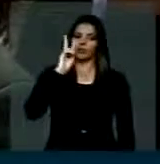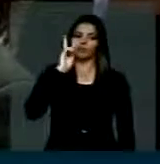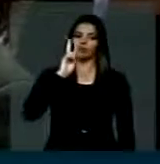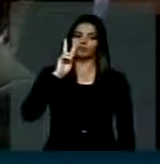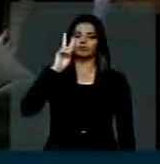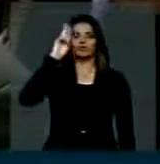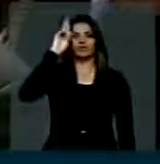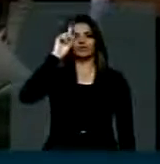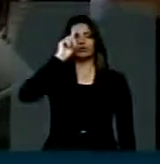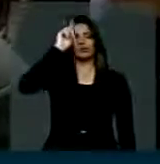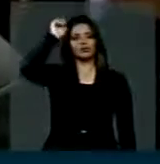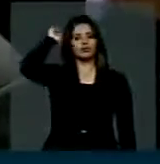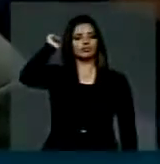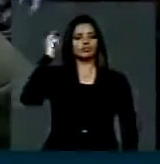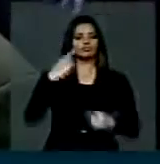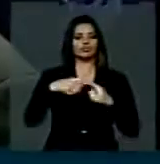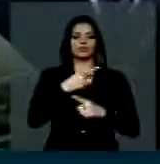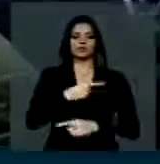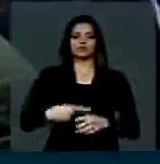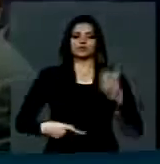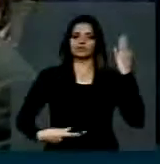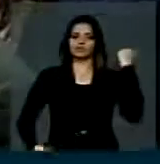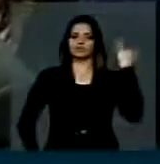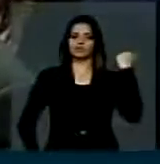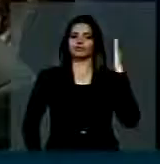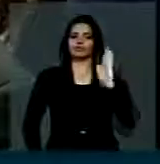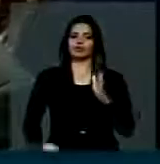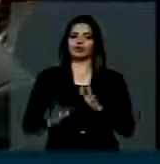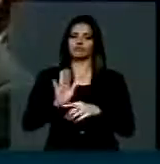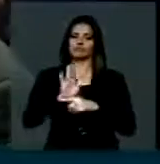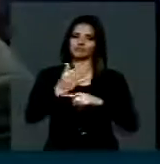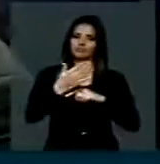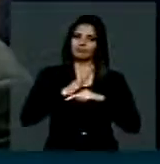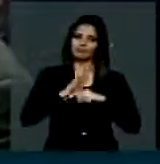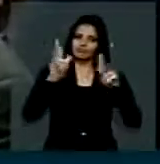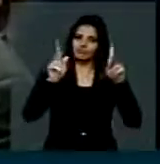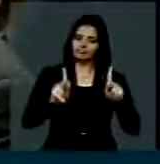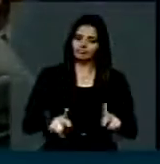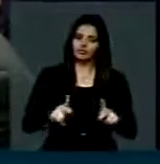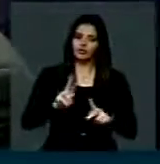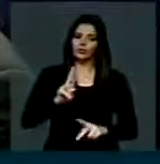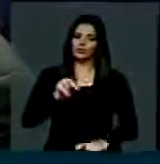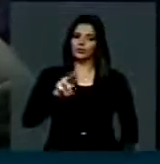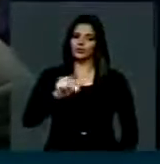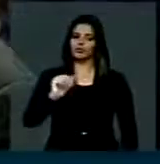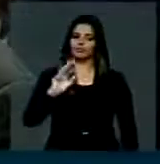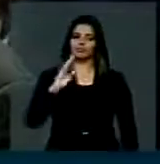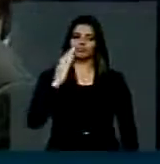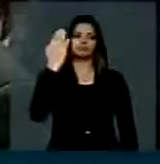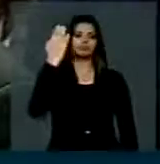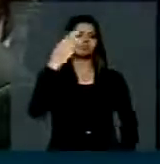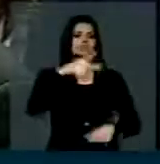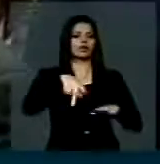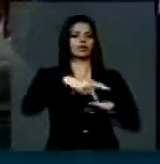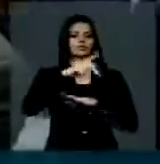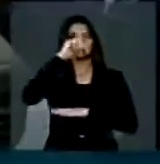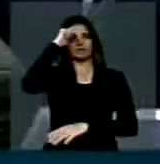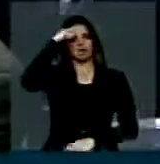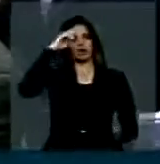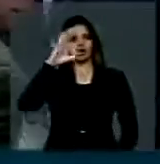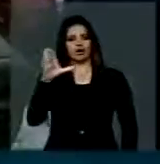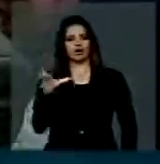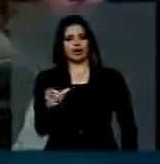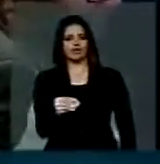Nelson Mandela de Madiba, quando presidente, já conciliador e moderado. Ele nunca virou as costas para os demais países da África,